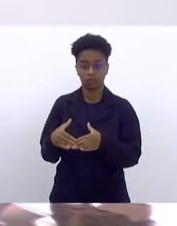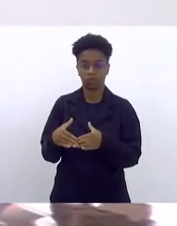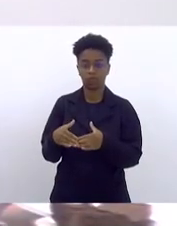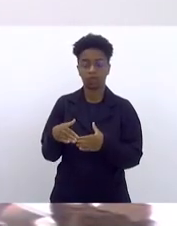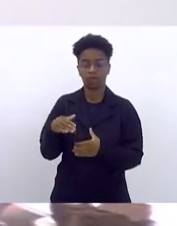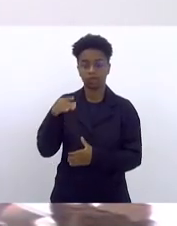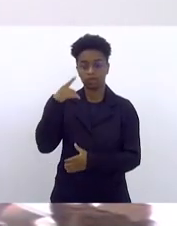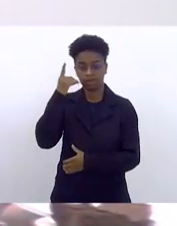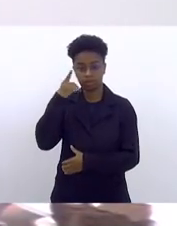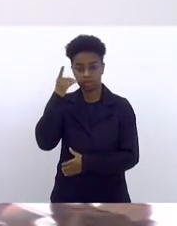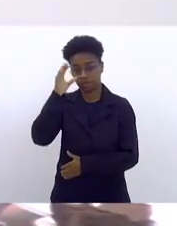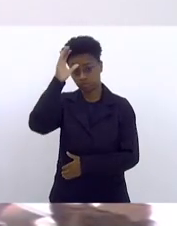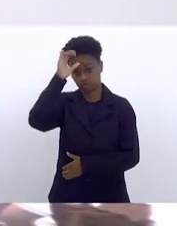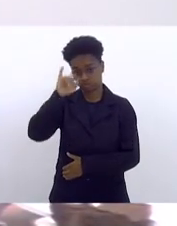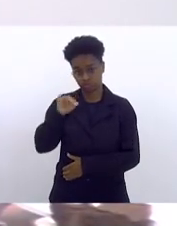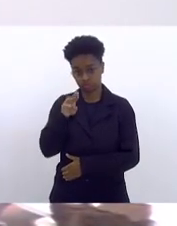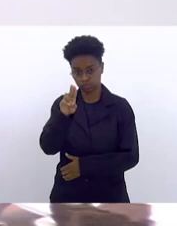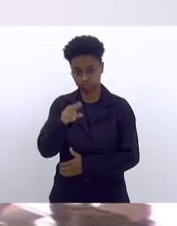Tia Ju